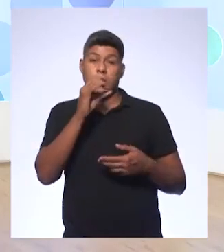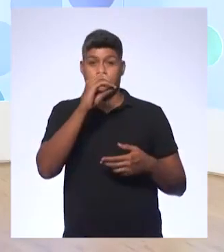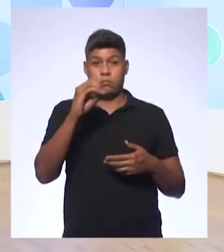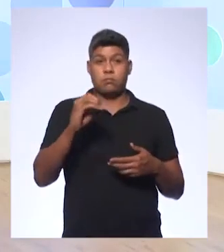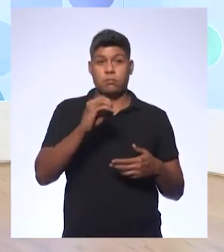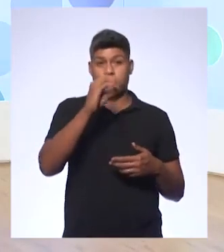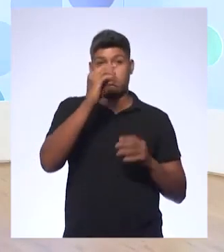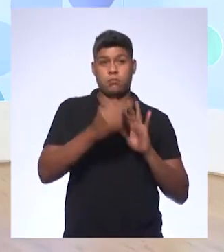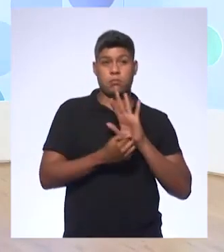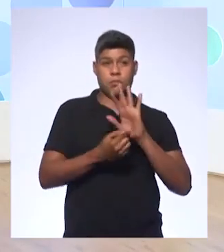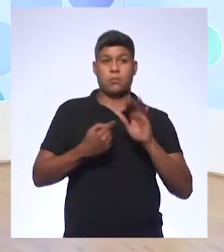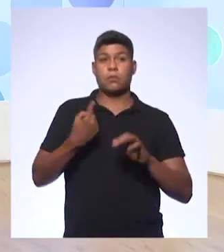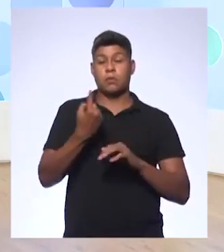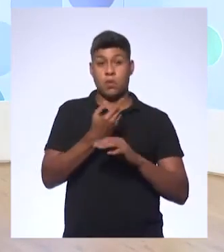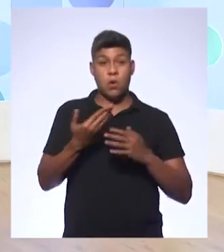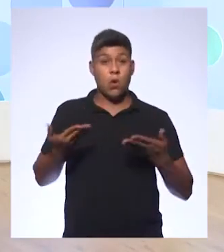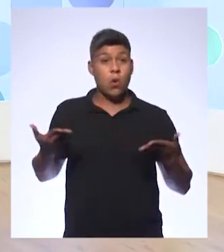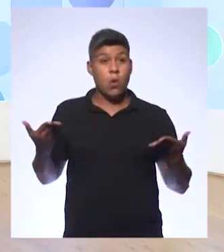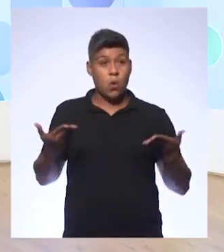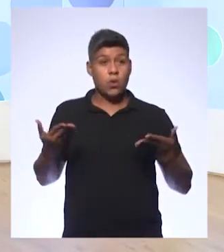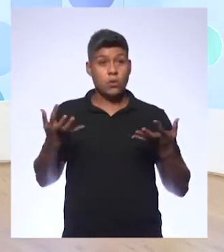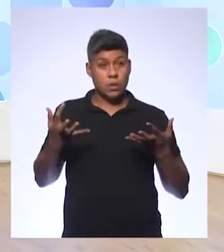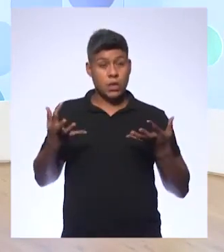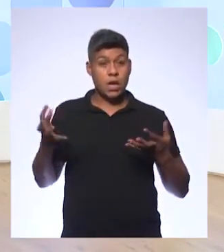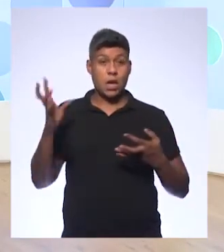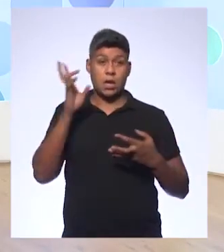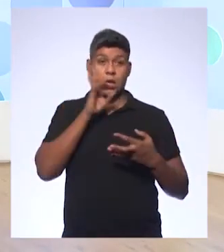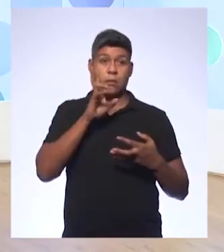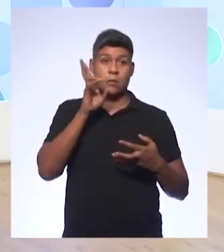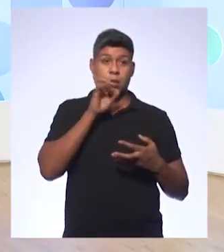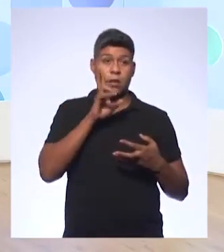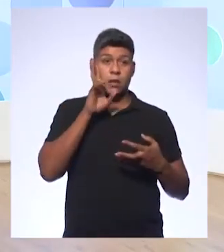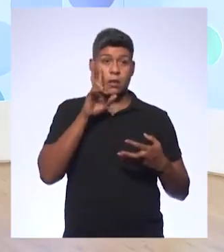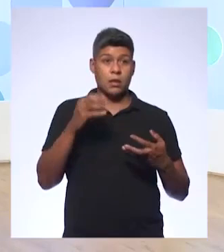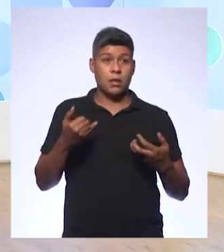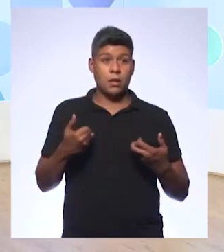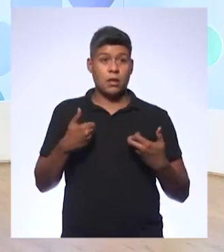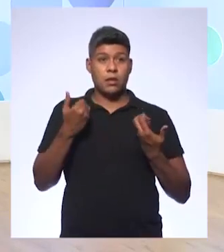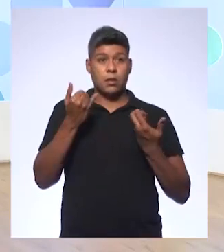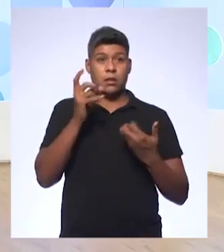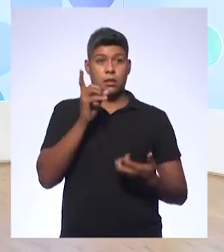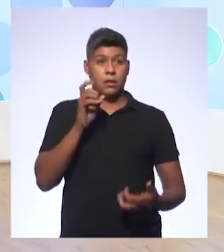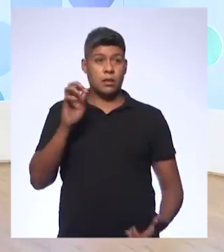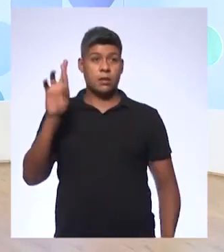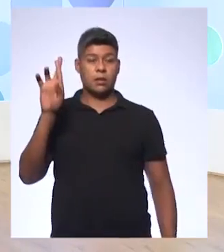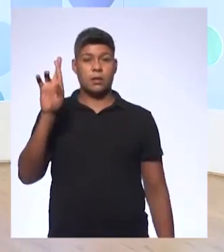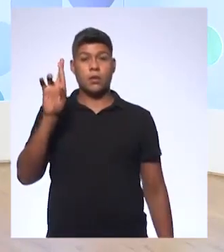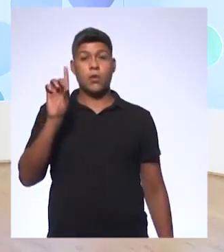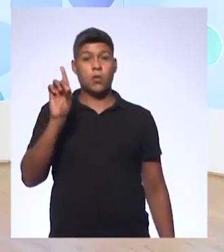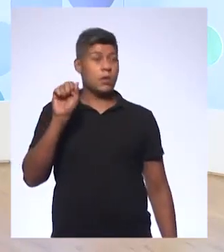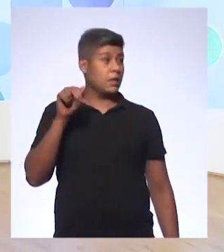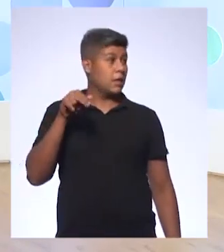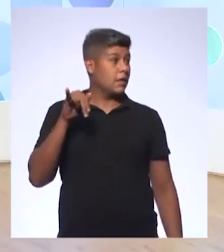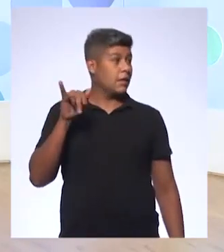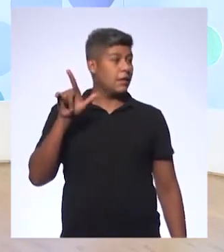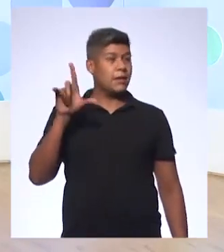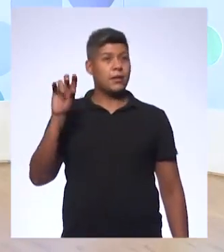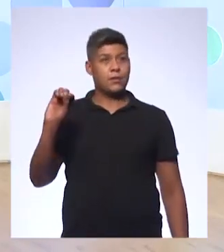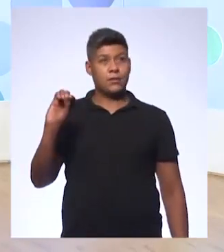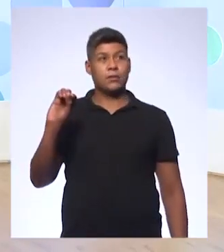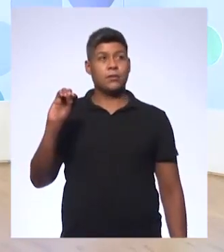também trouxe para nós. E hoje a gente quer comemorar o aniversário do nosso diretor. Danilo!